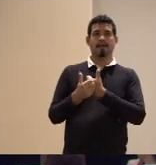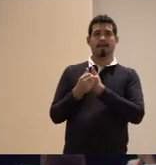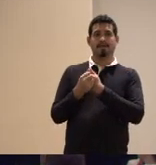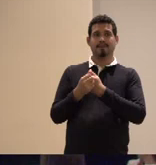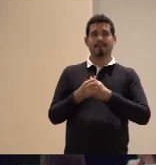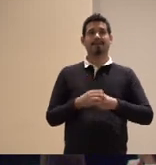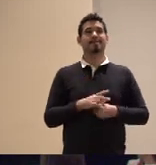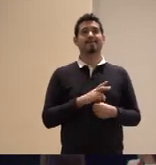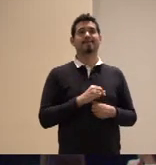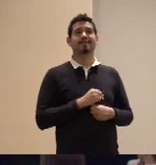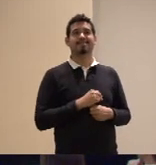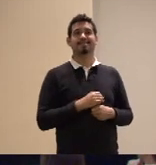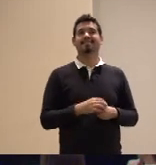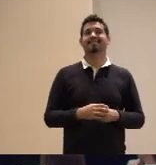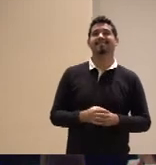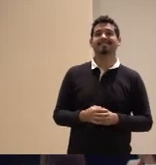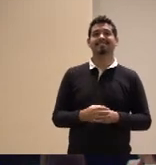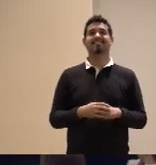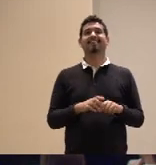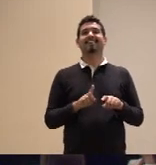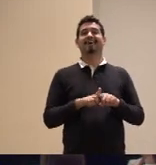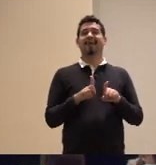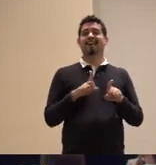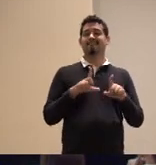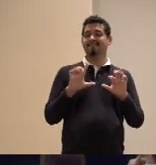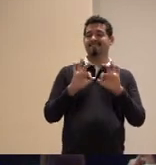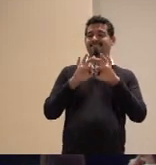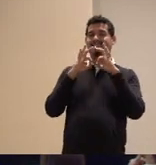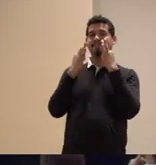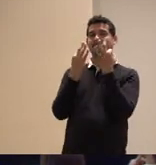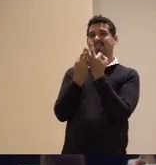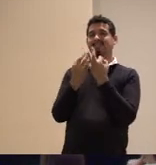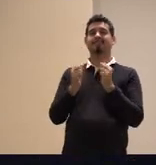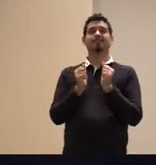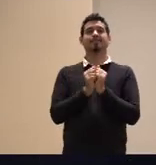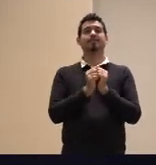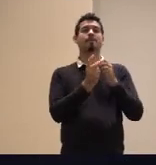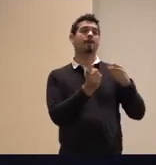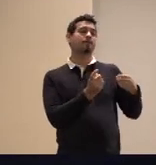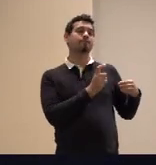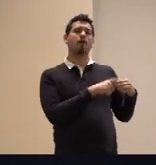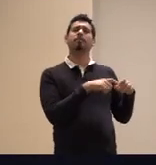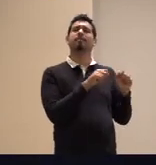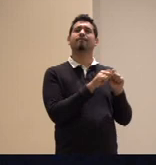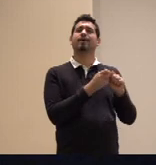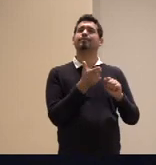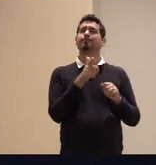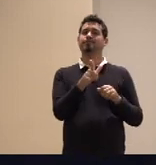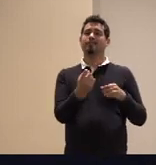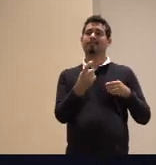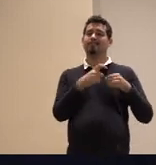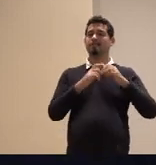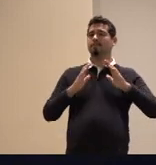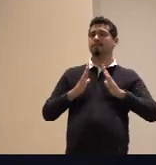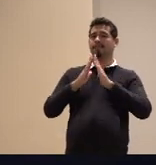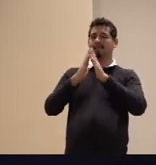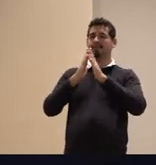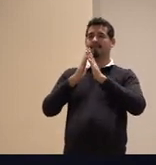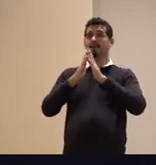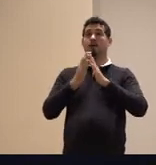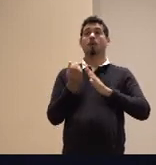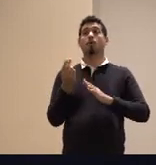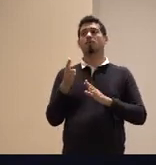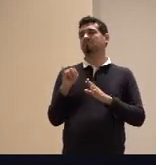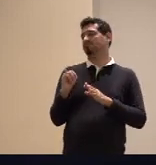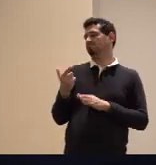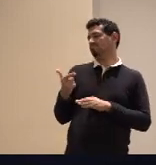para a gente tentar se reorganizar a família ou com que eles façam esse retorno familiar ou, se